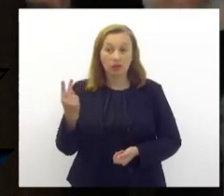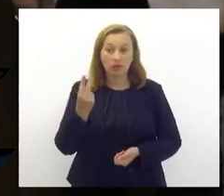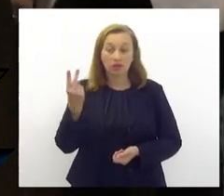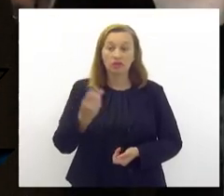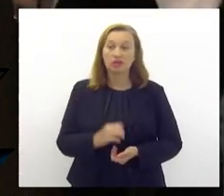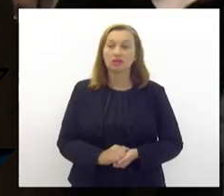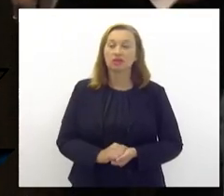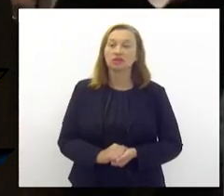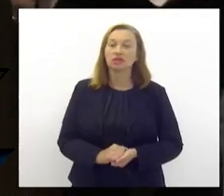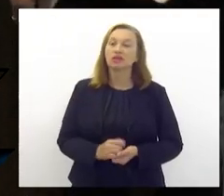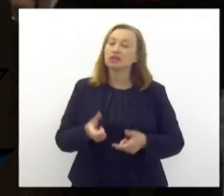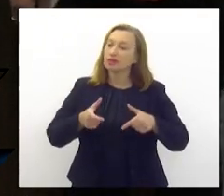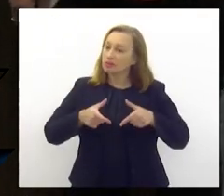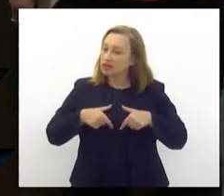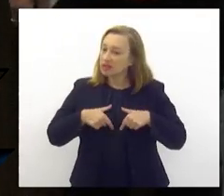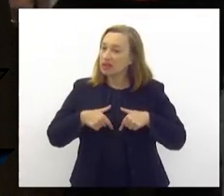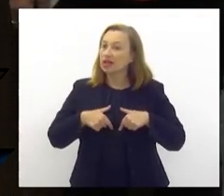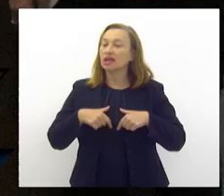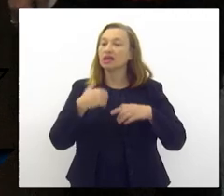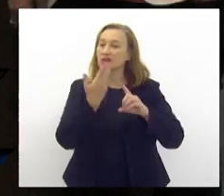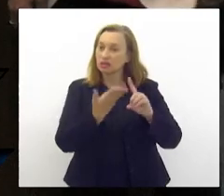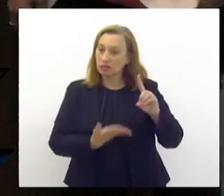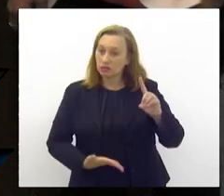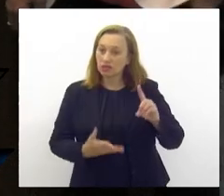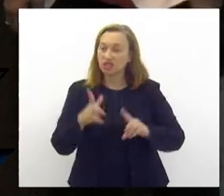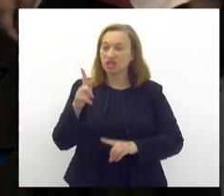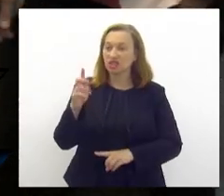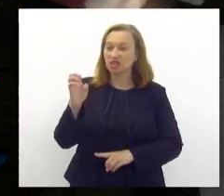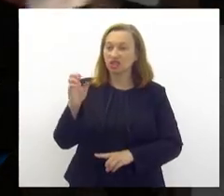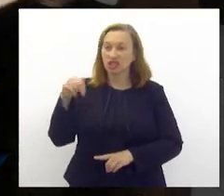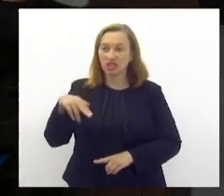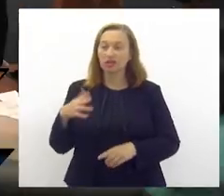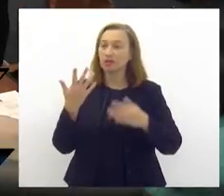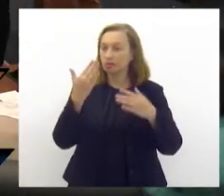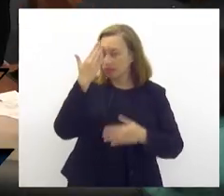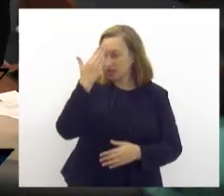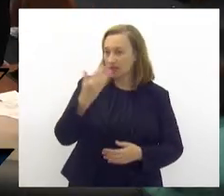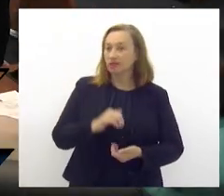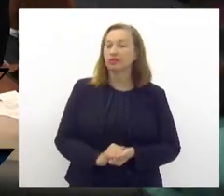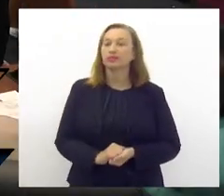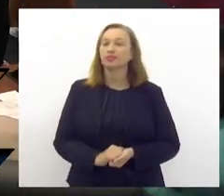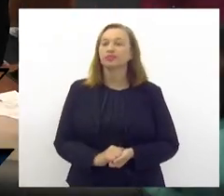essa medalha, essa homenagem ao Jean Prates. Obrigada.